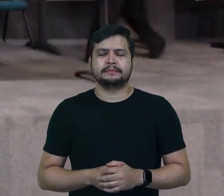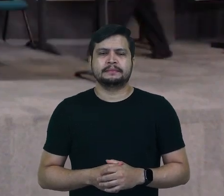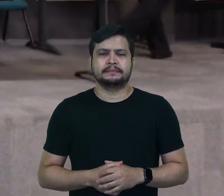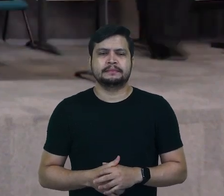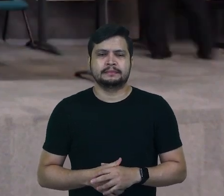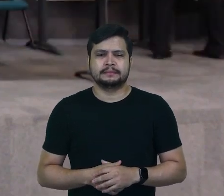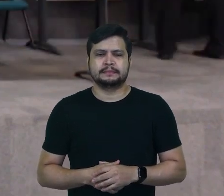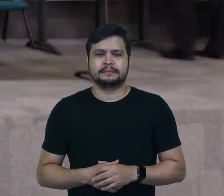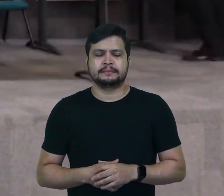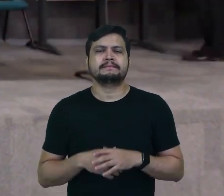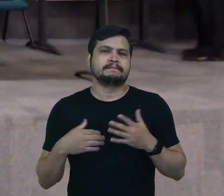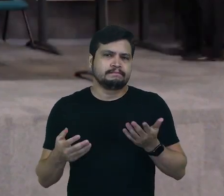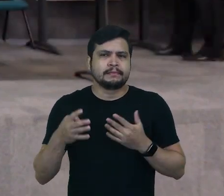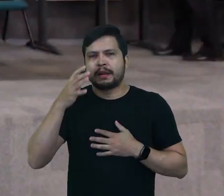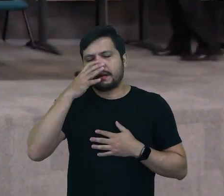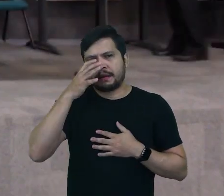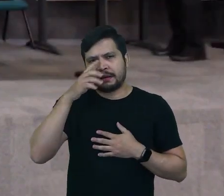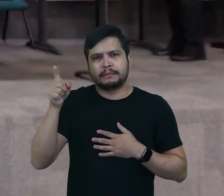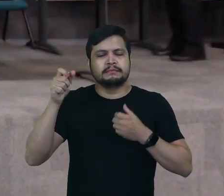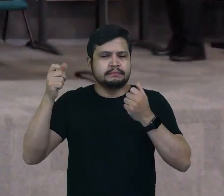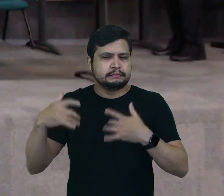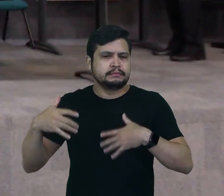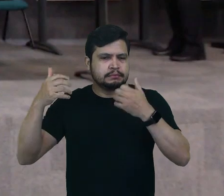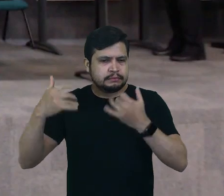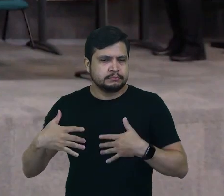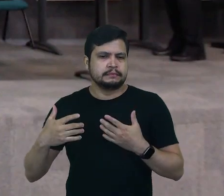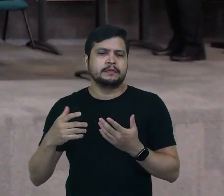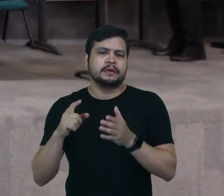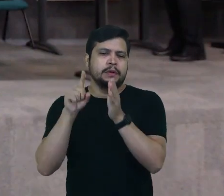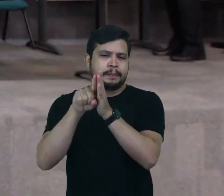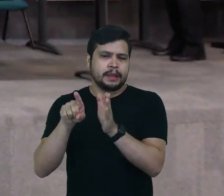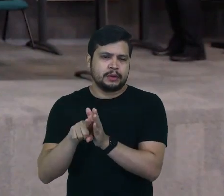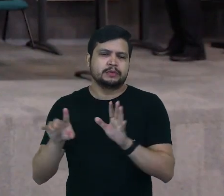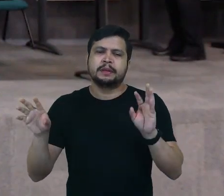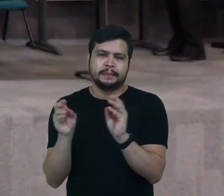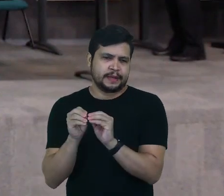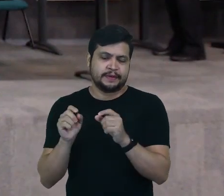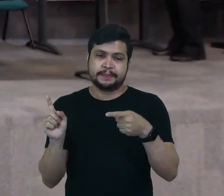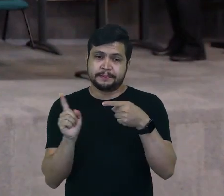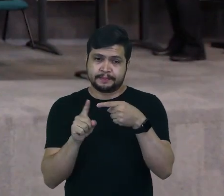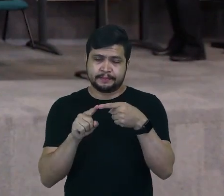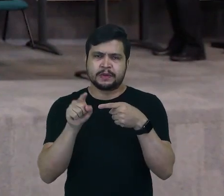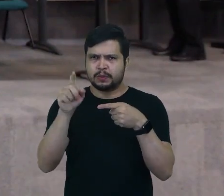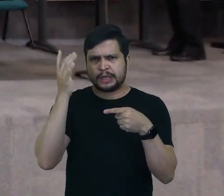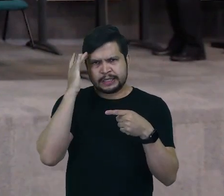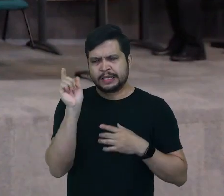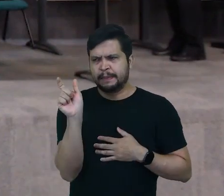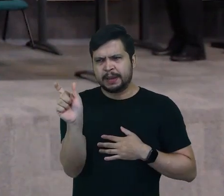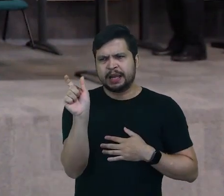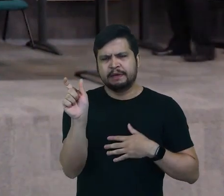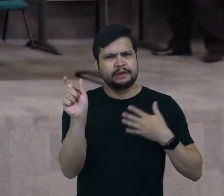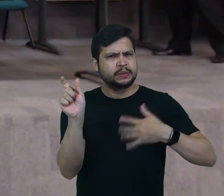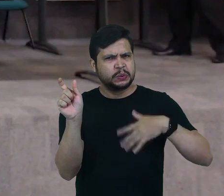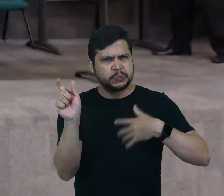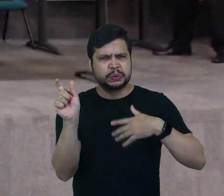Eu estava assistindo sua palestra e aí eu tenho duas perguntas bem breves. Você acha que a palavra-chave para